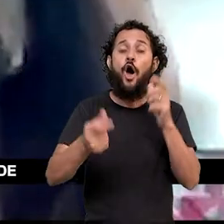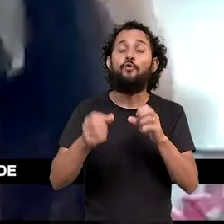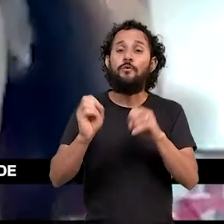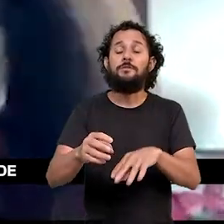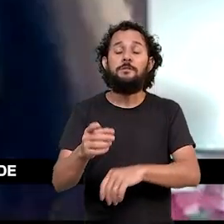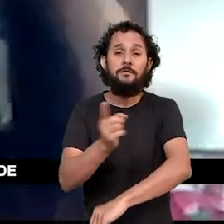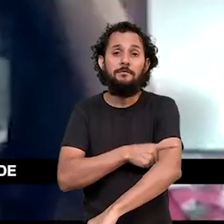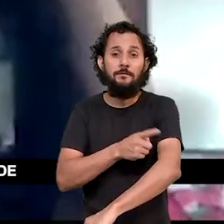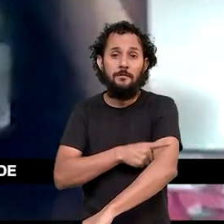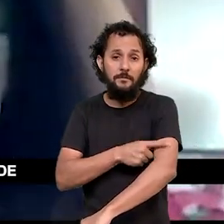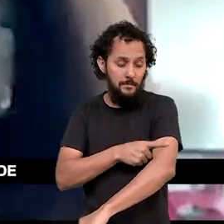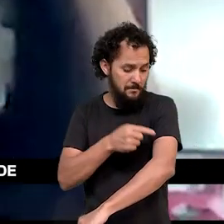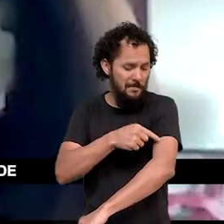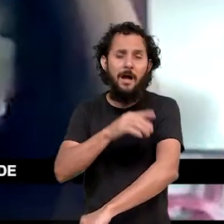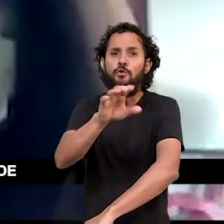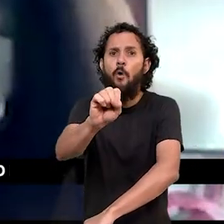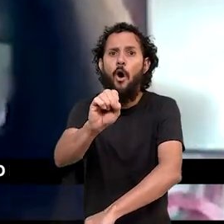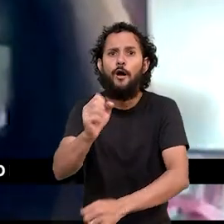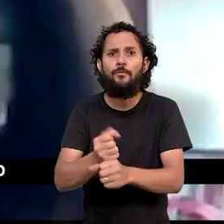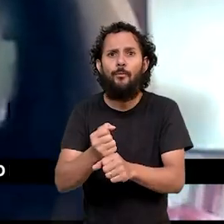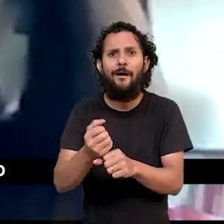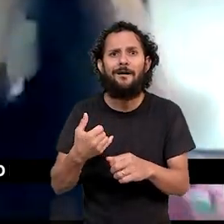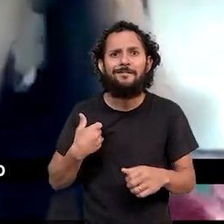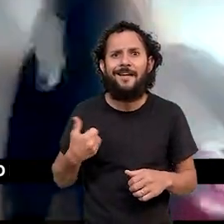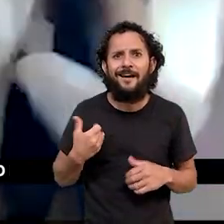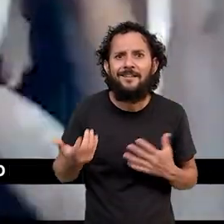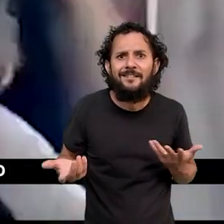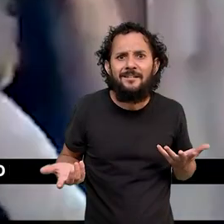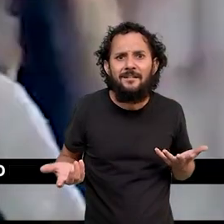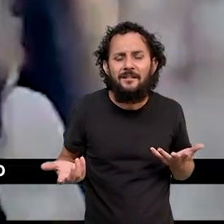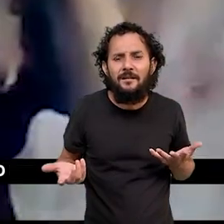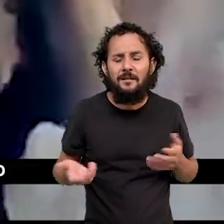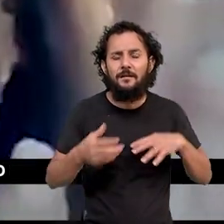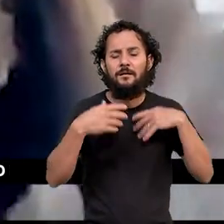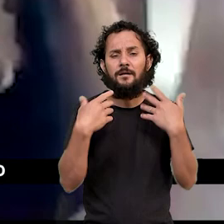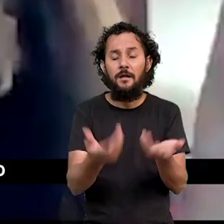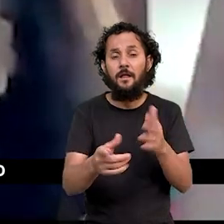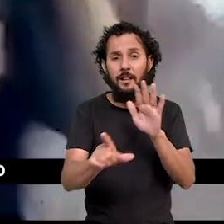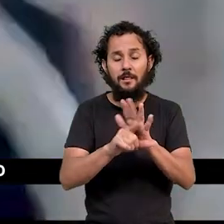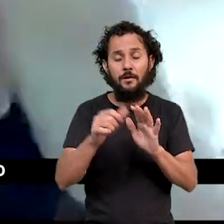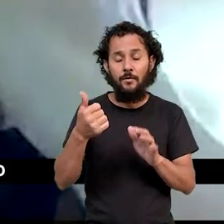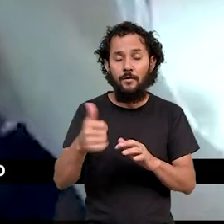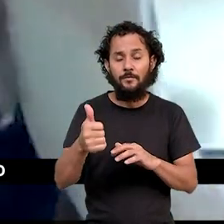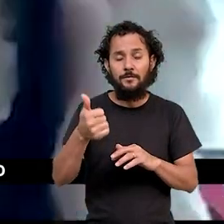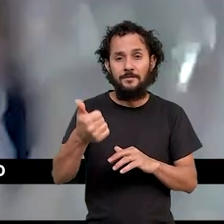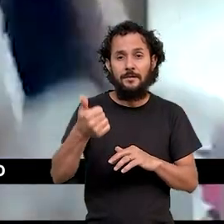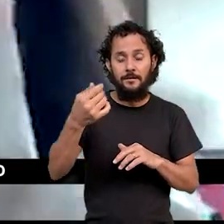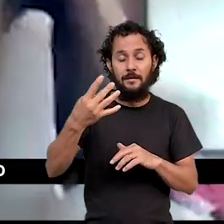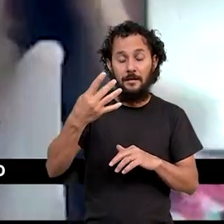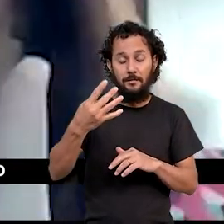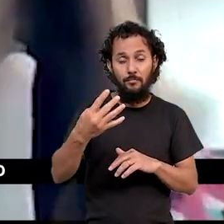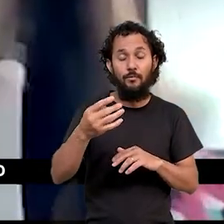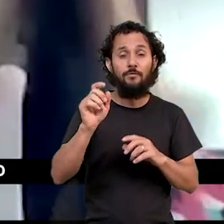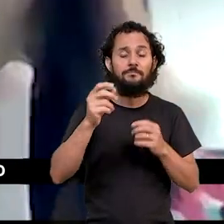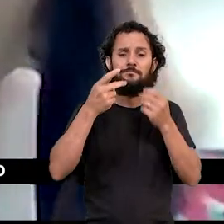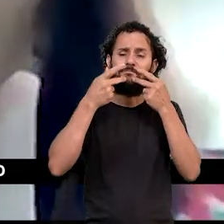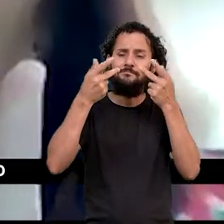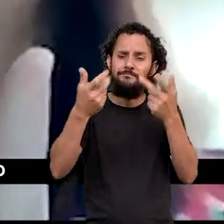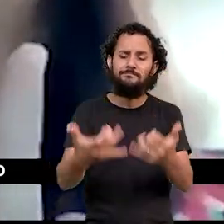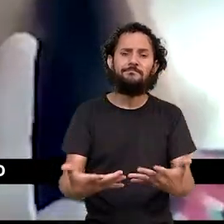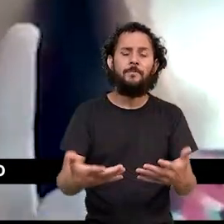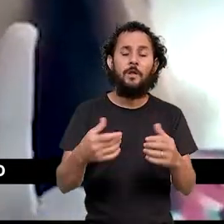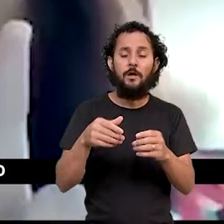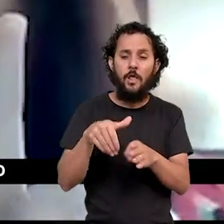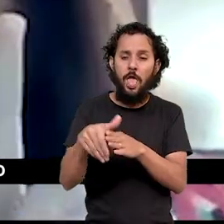ensino fundamental de 8 anos, com duração de 8 anos. Então, você tem aí a Lei 11.114, ela acaba